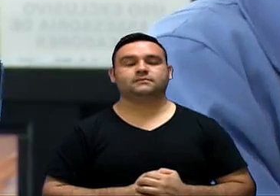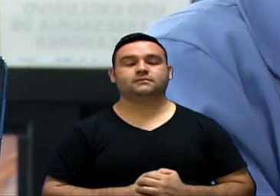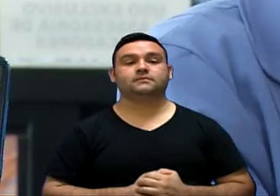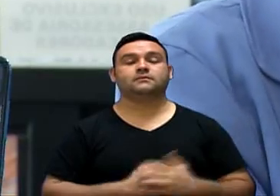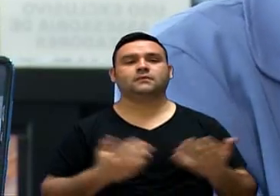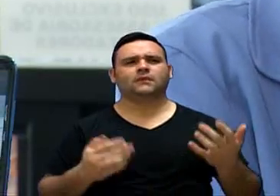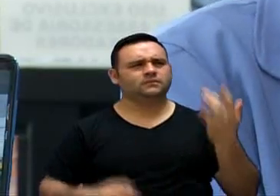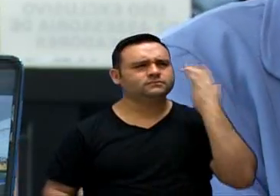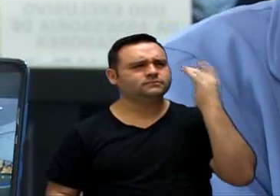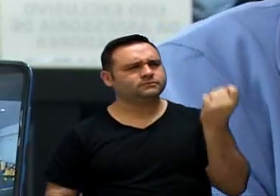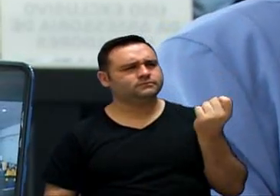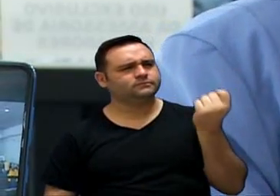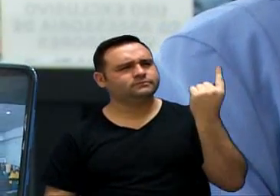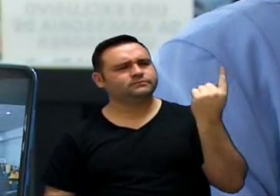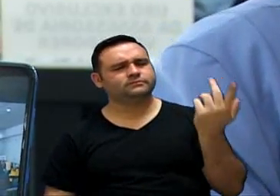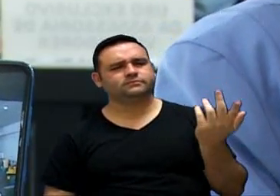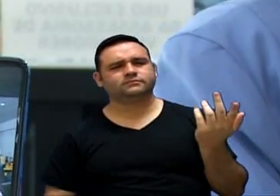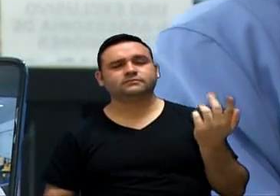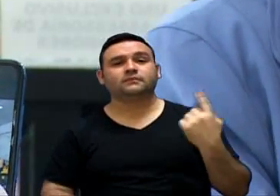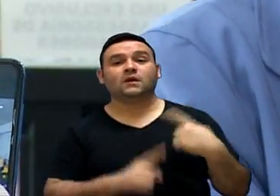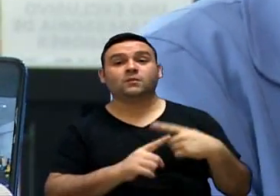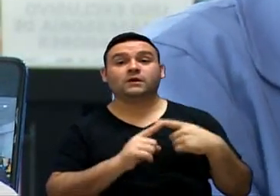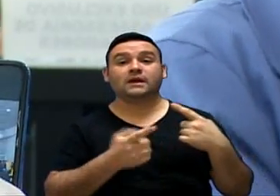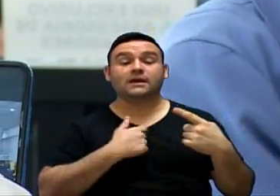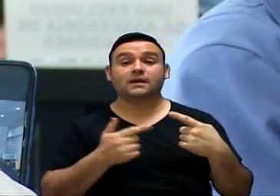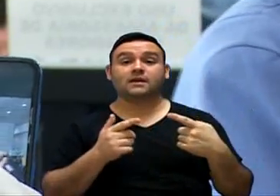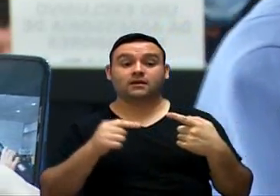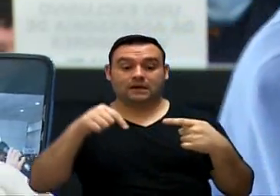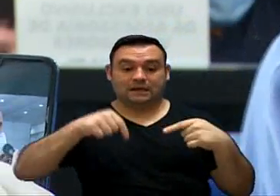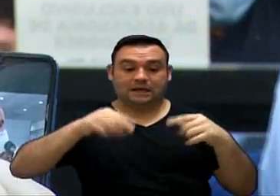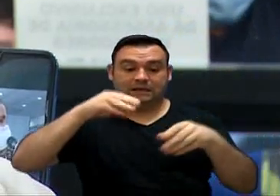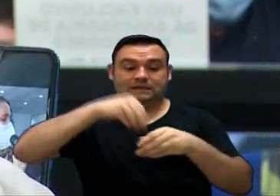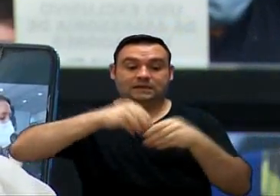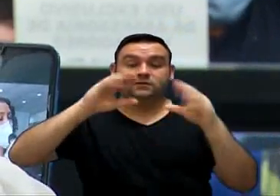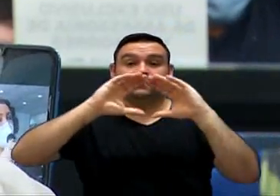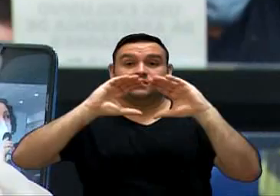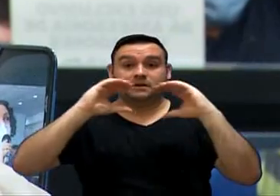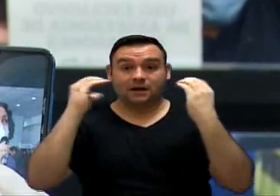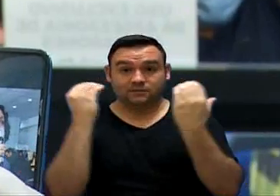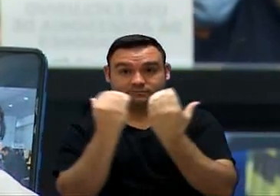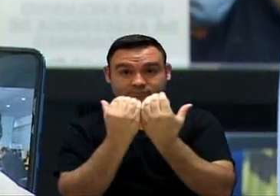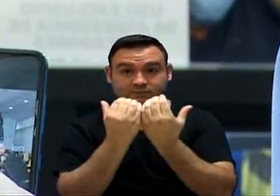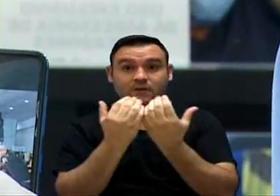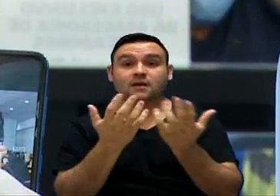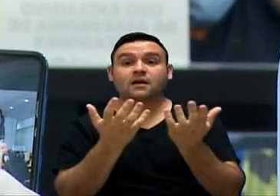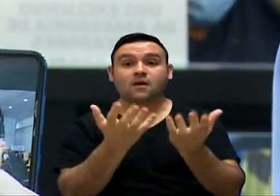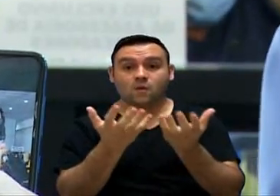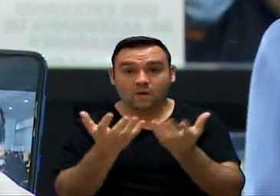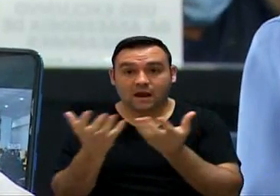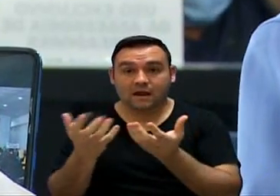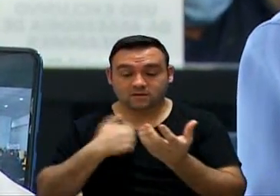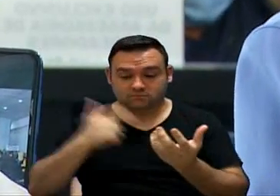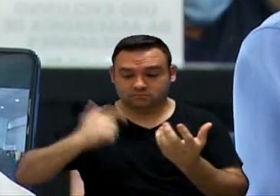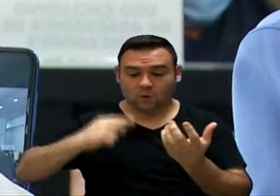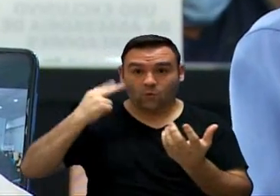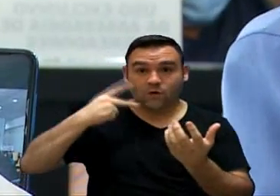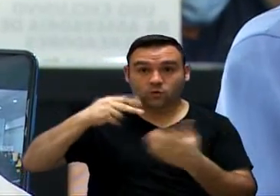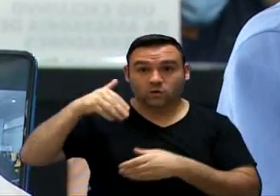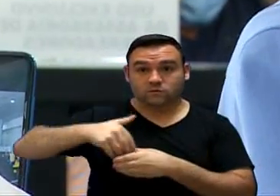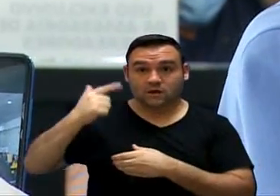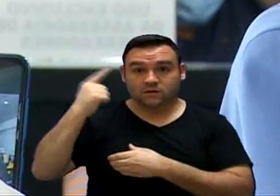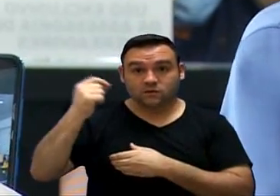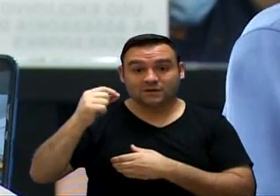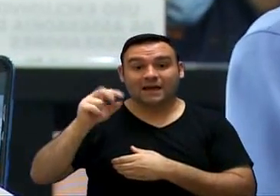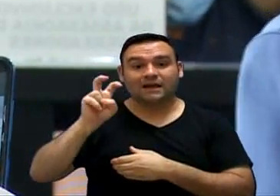Eu acho interessante, senhor presidente, que eu estou dentro de uma casa de leis, onde eu gostaria, enquanto vereadora eleita, a